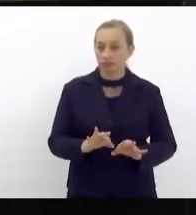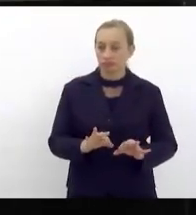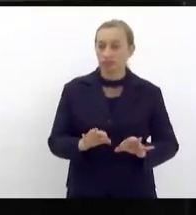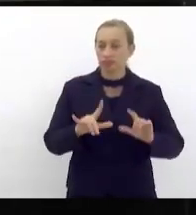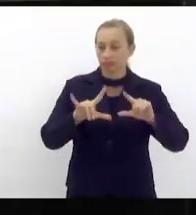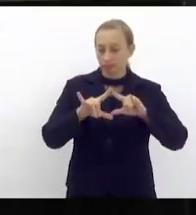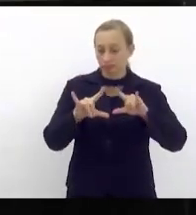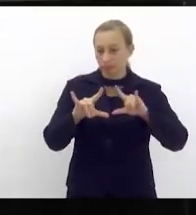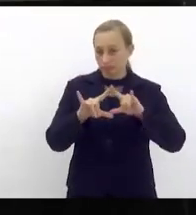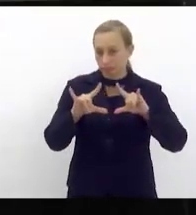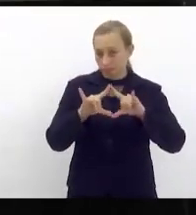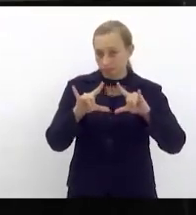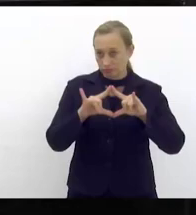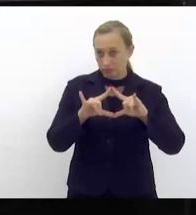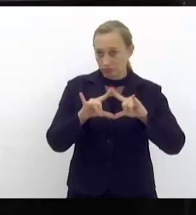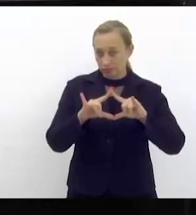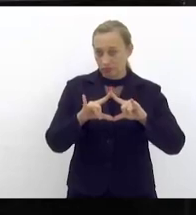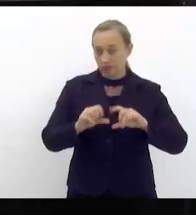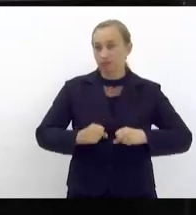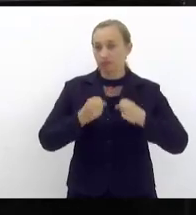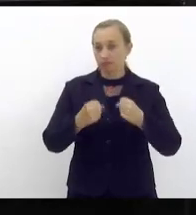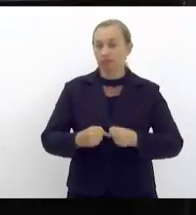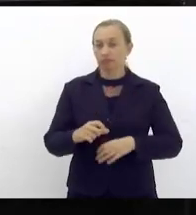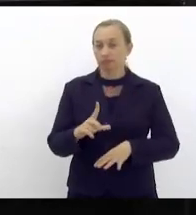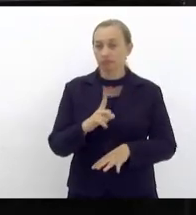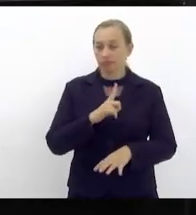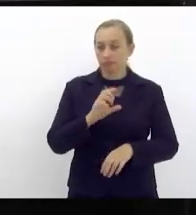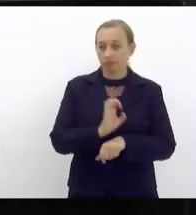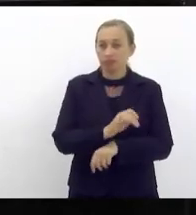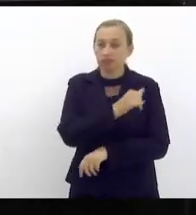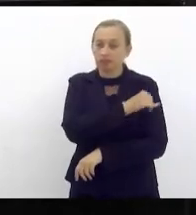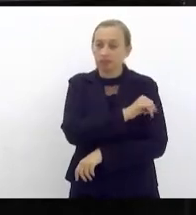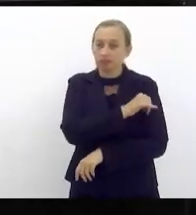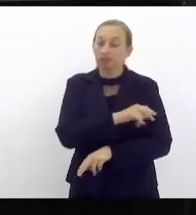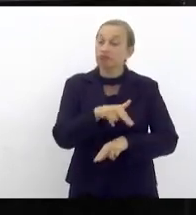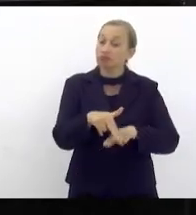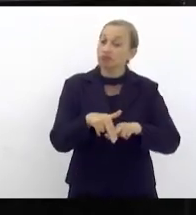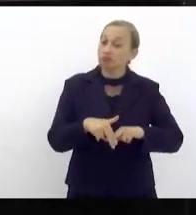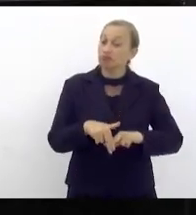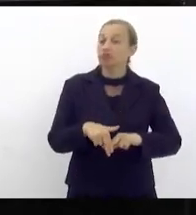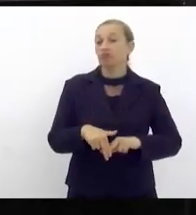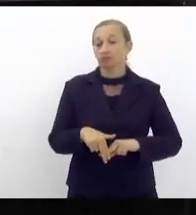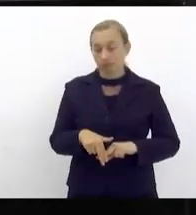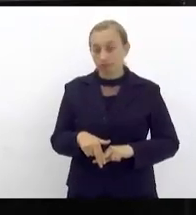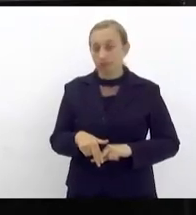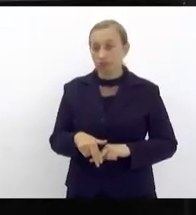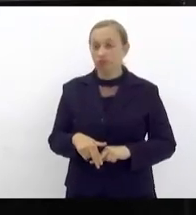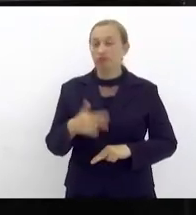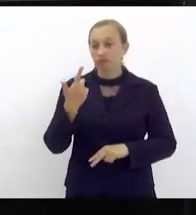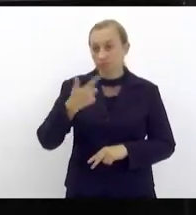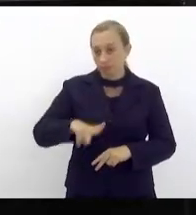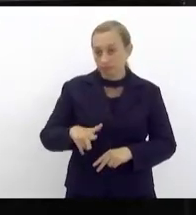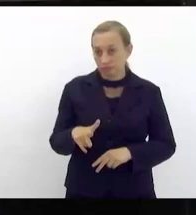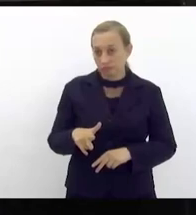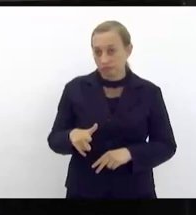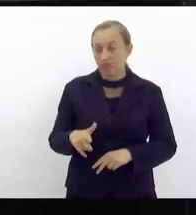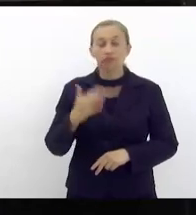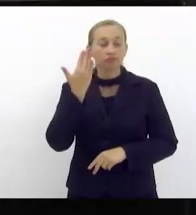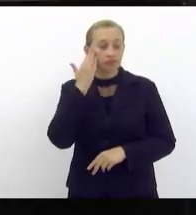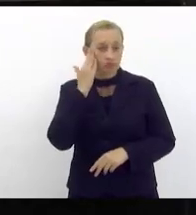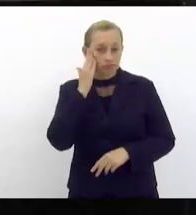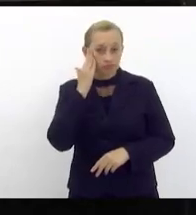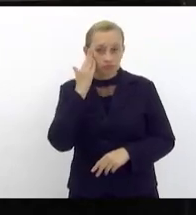milícias que é tomaram o poder no estado do Rio de Janeiro por essa razão que repita apesar de entender